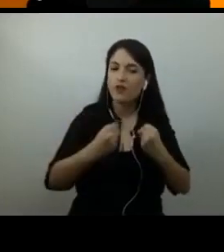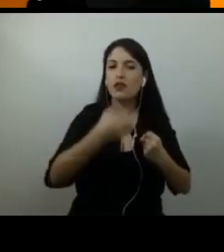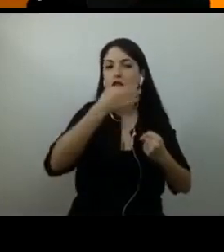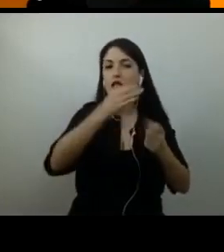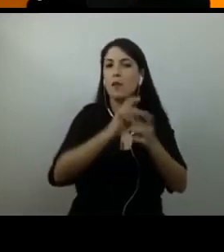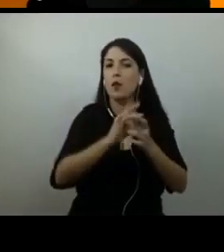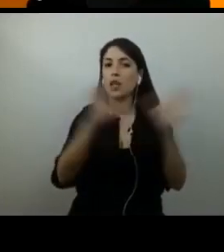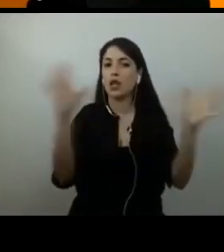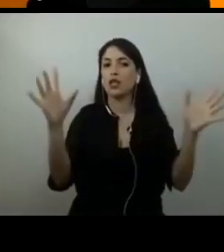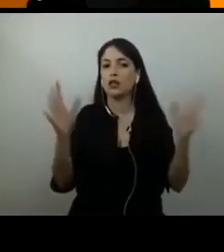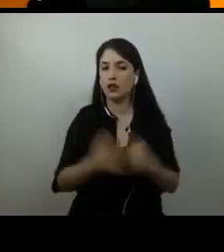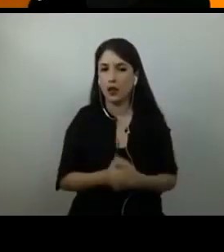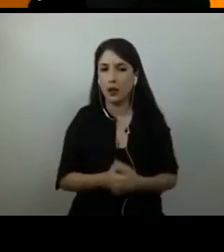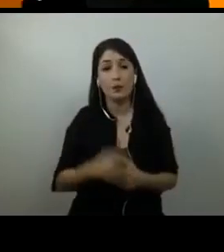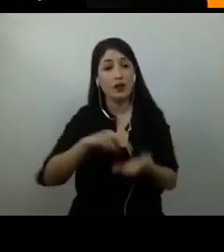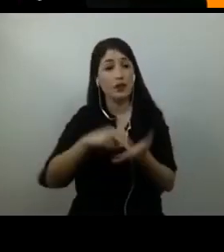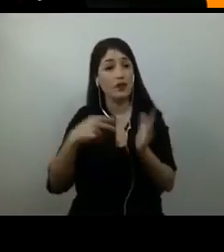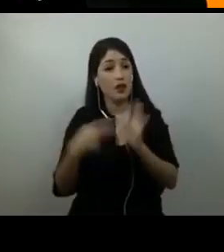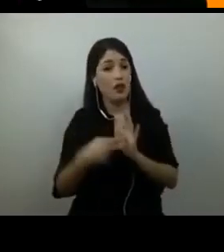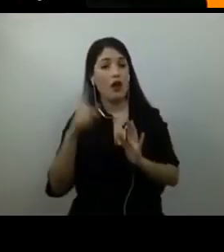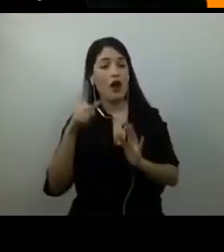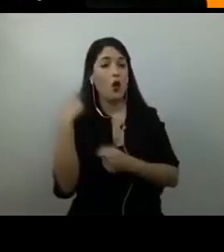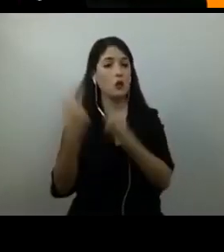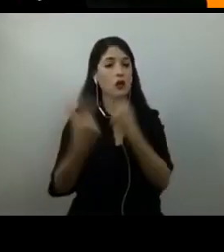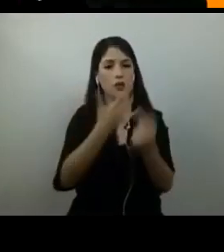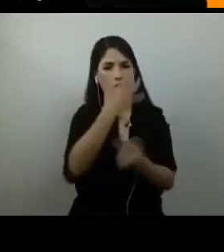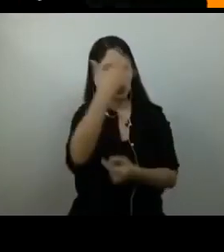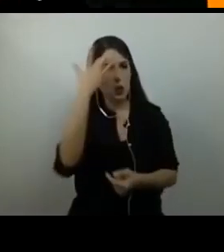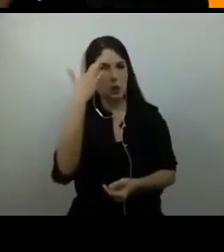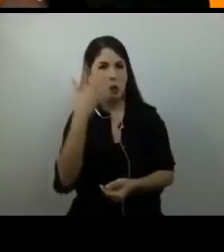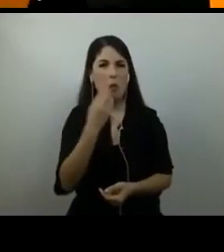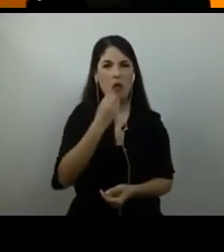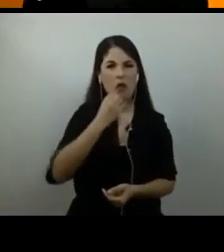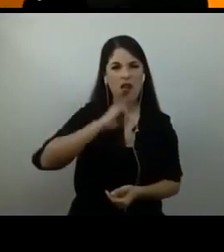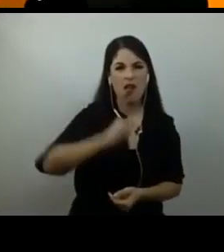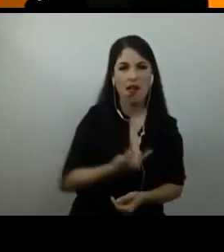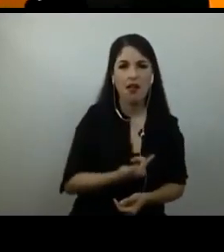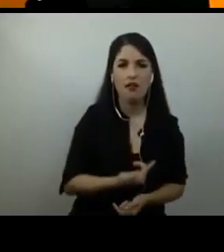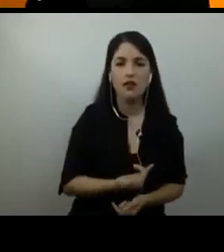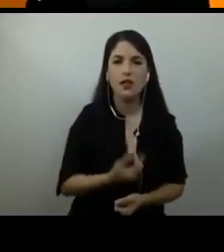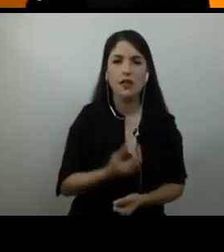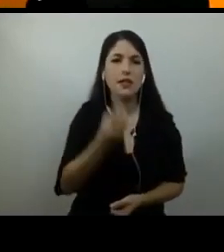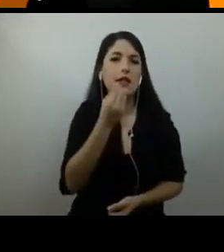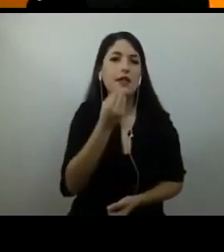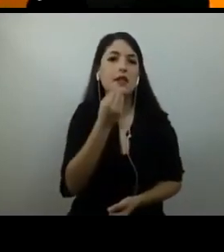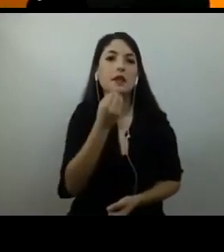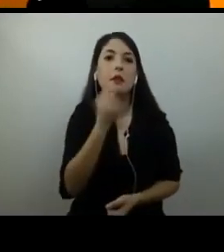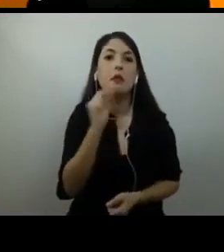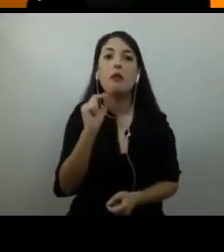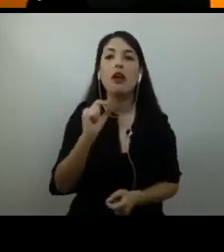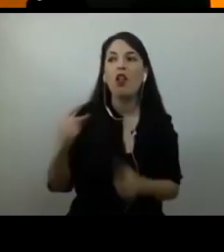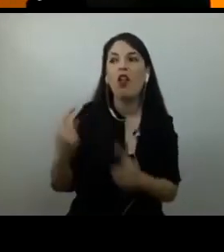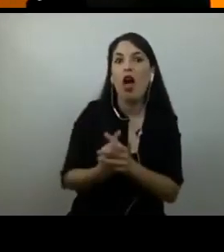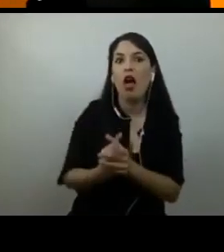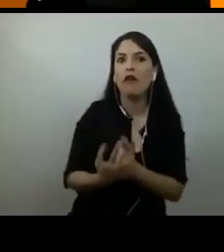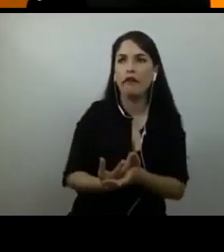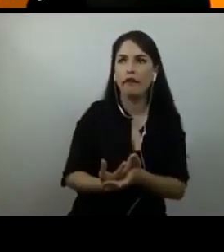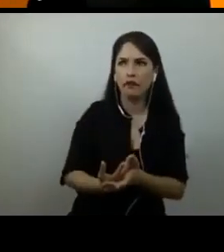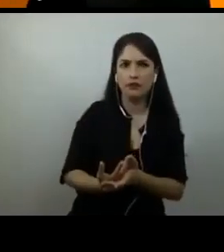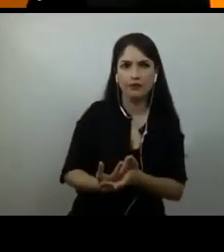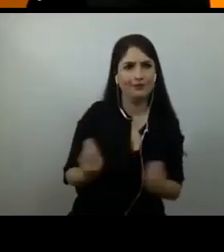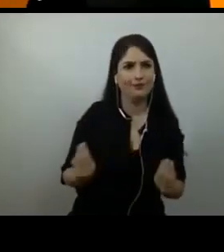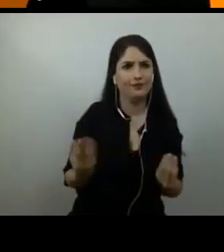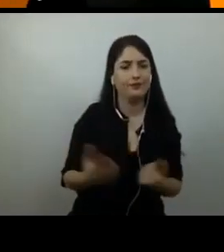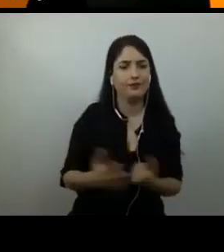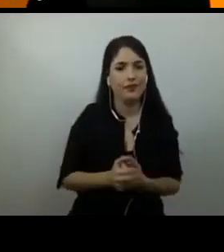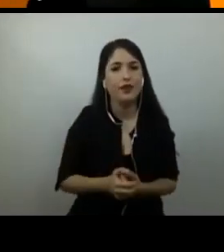lugar de fala, né? E alguns oportunistas de ocasião estão tentando, de alguma forma, entrar nesse guarda-chuva, né? Vamos lembrar, eu